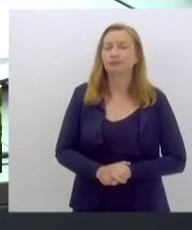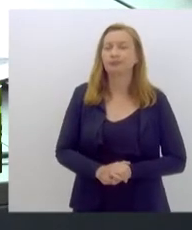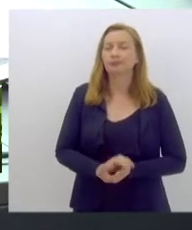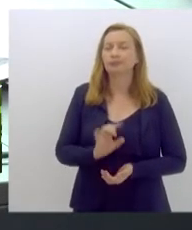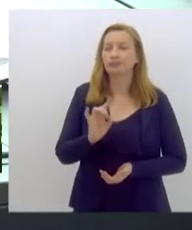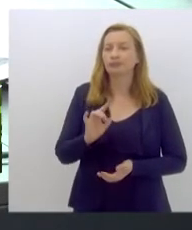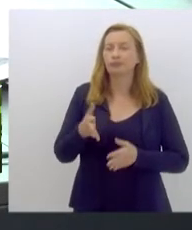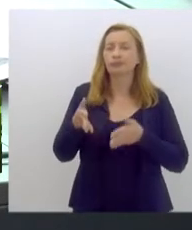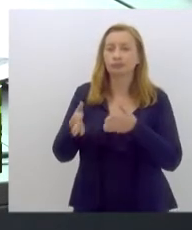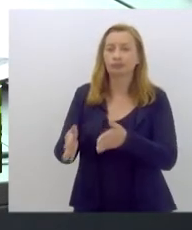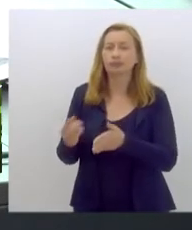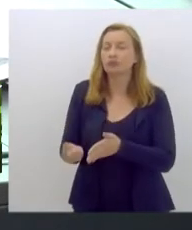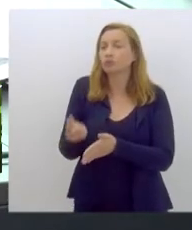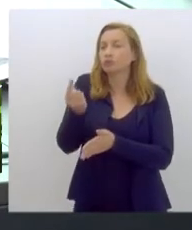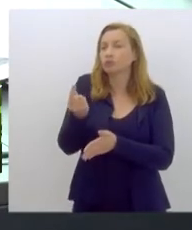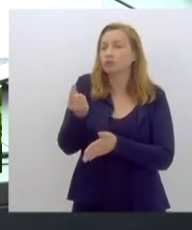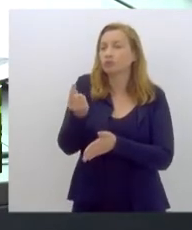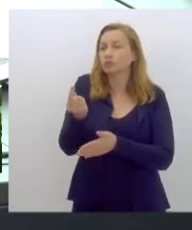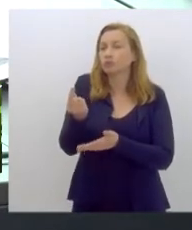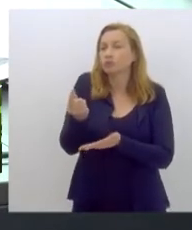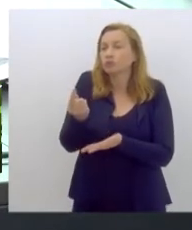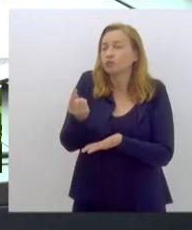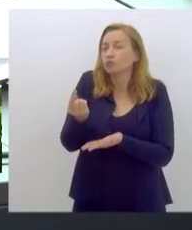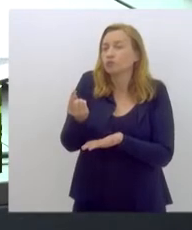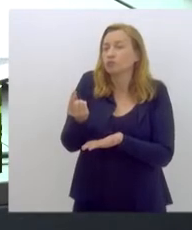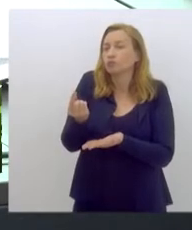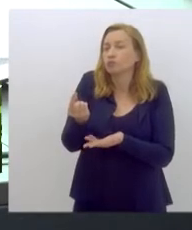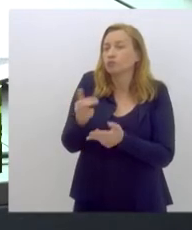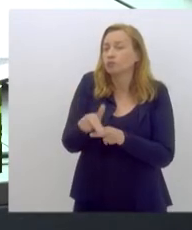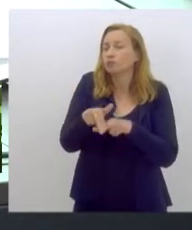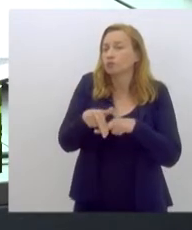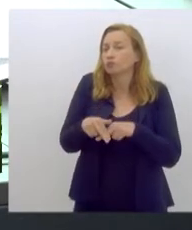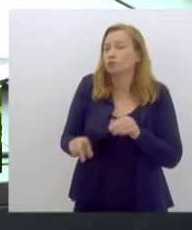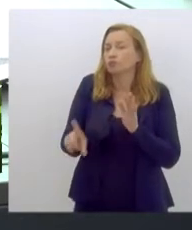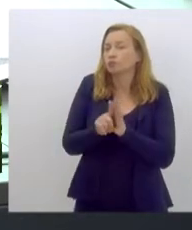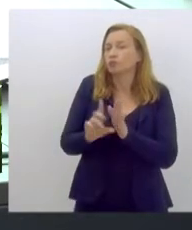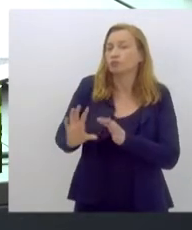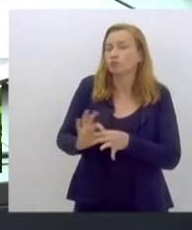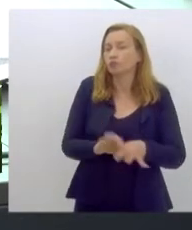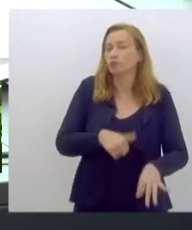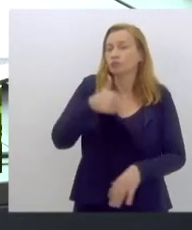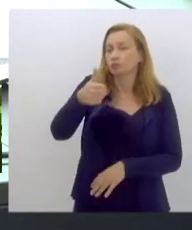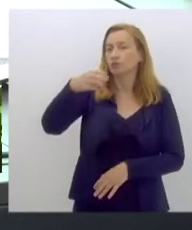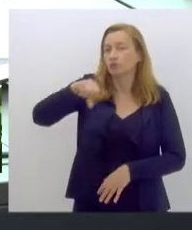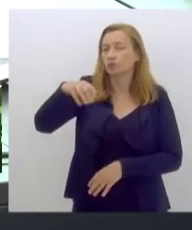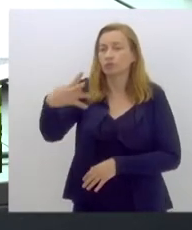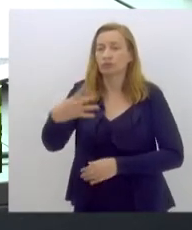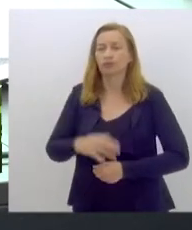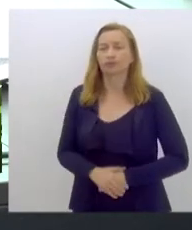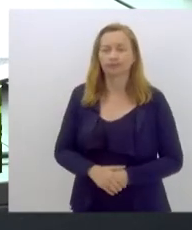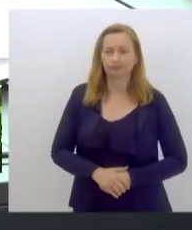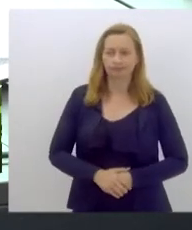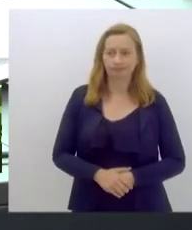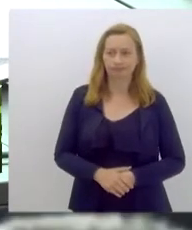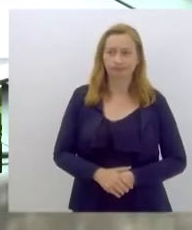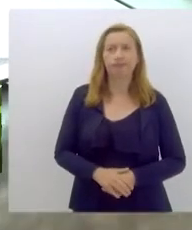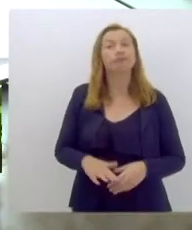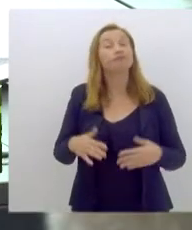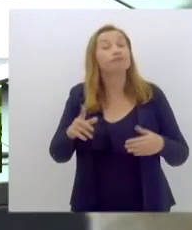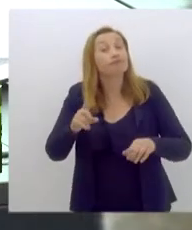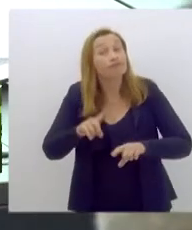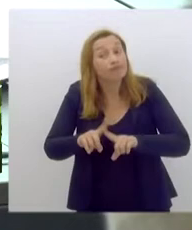e exclusivamente por conta da Lei Complementar 194. Quando,